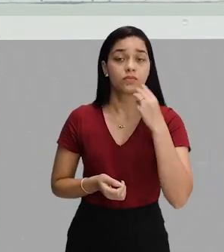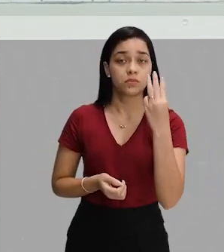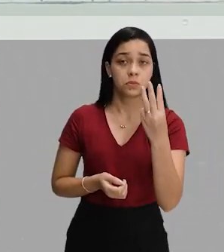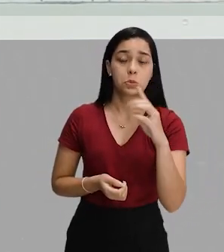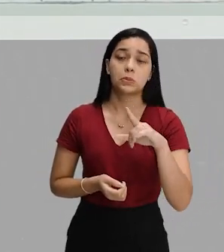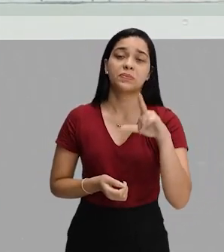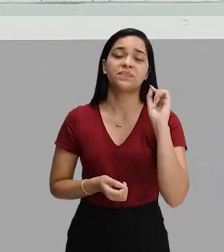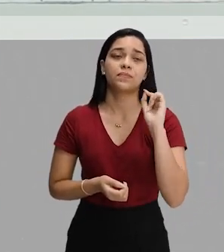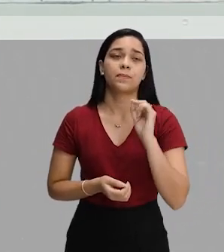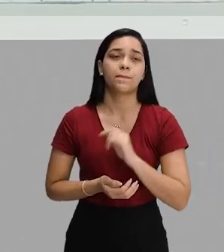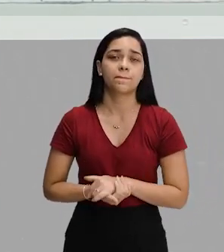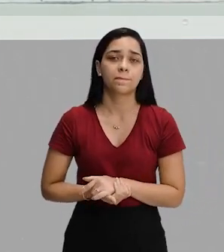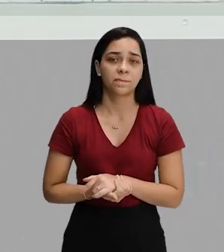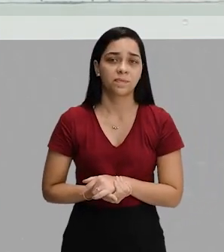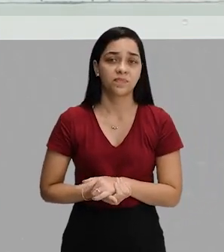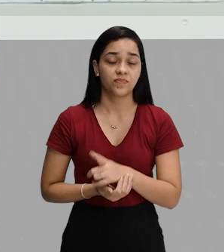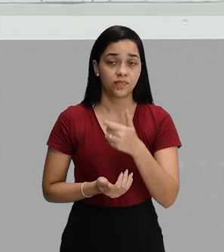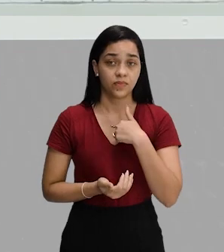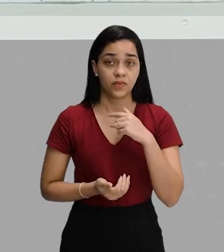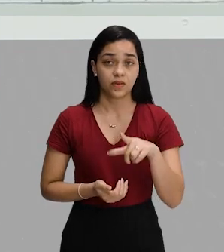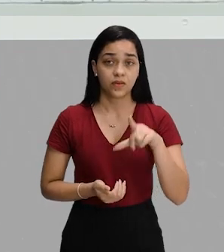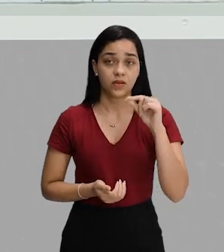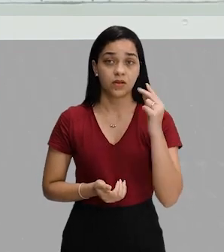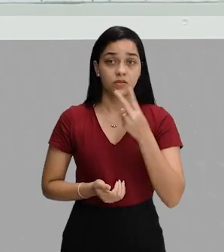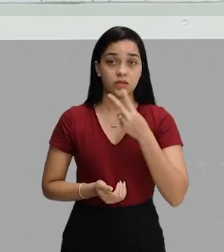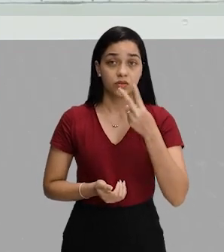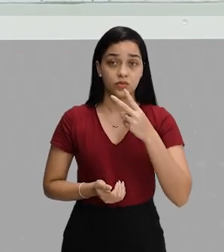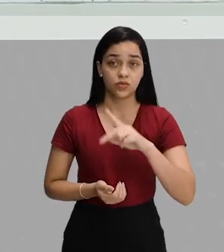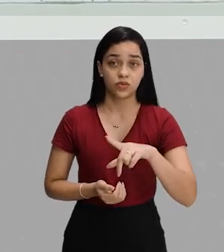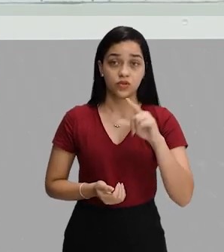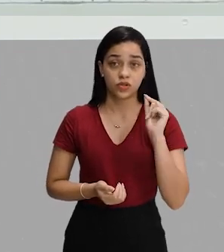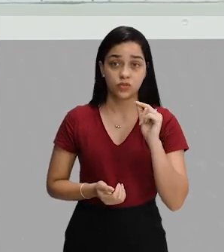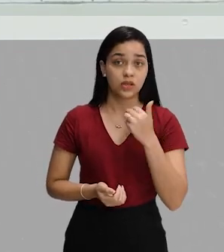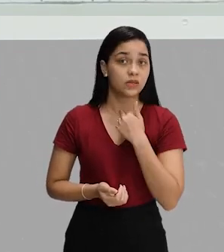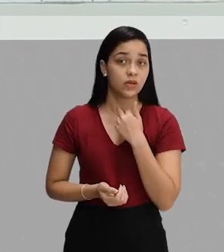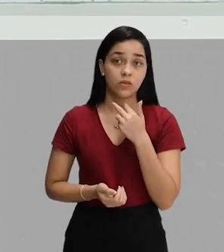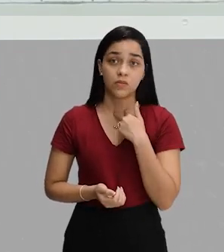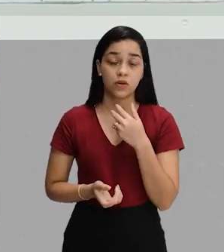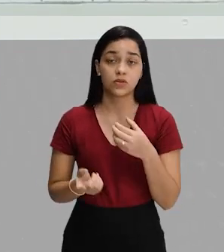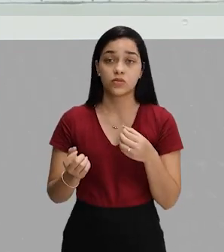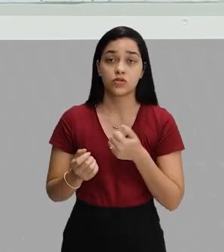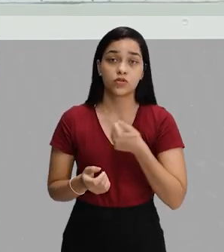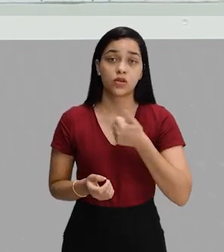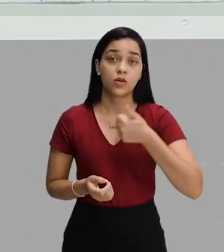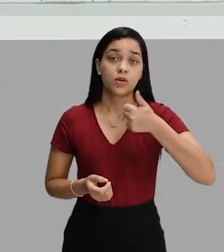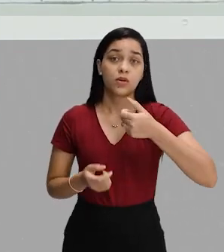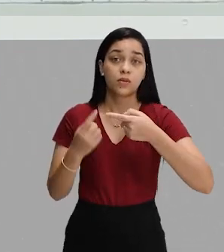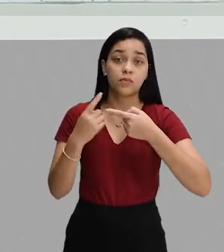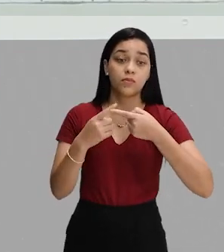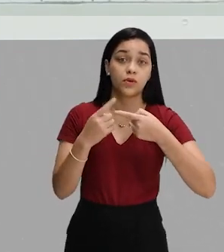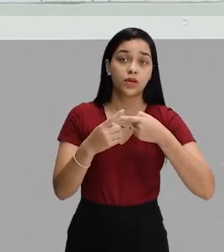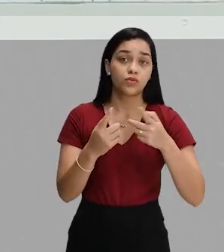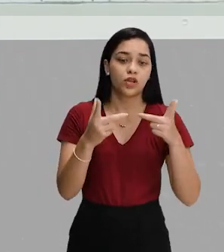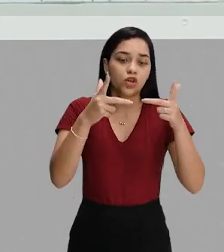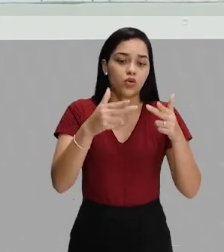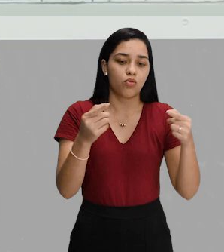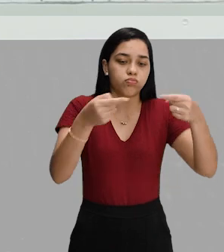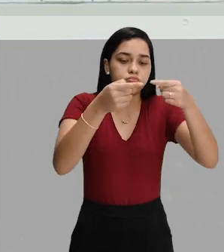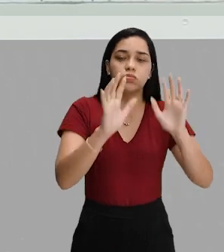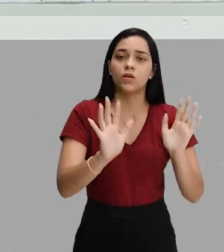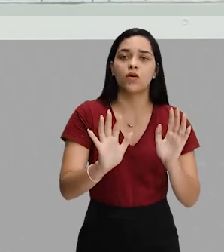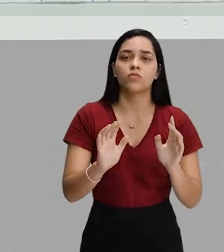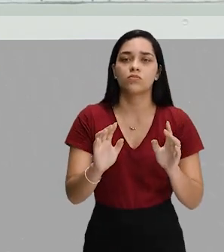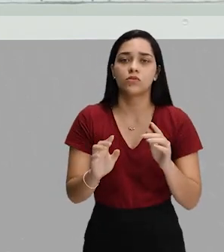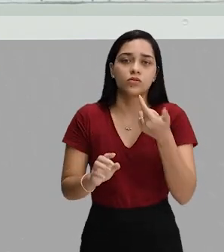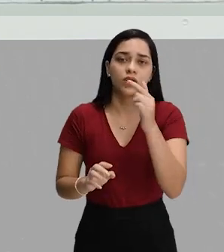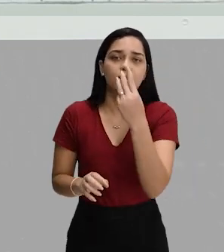opções. Quando eu for escolher o segundo time, eu não posso mais escolher o primeiro, porque um time não joga com ele mesmo. Então,